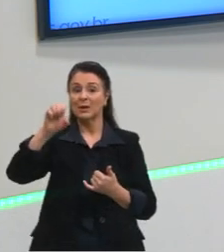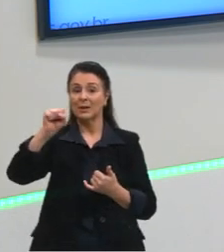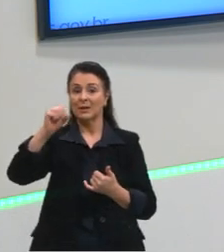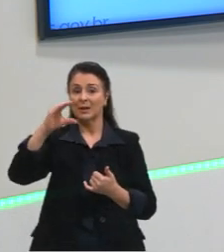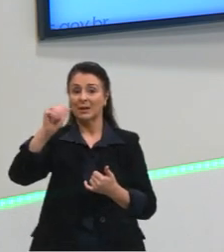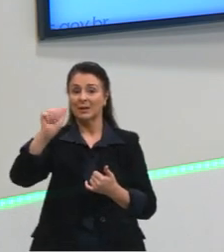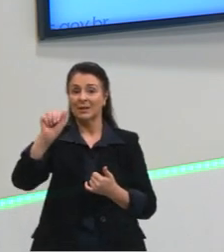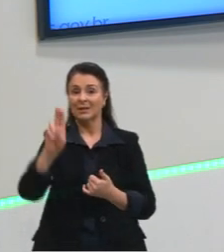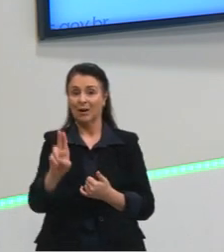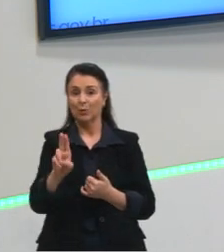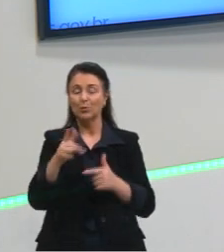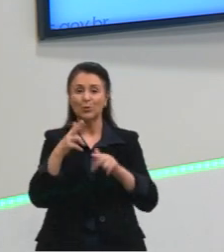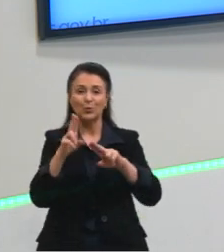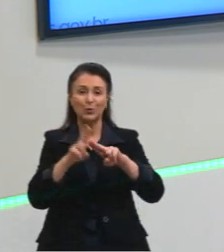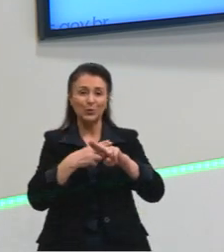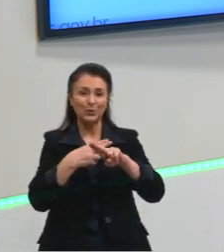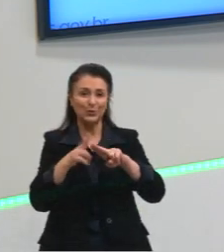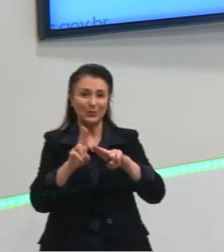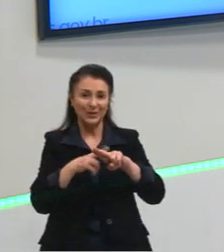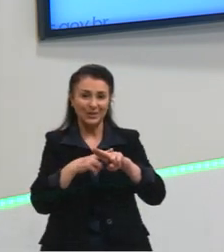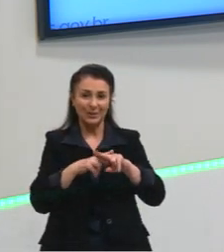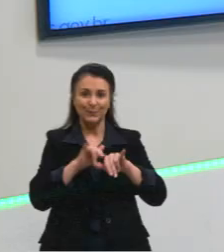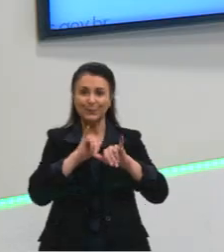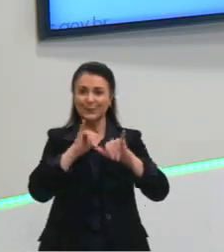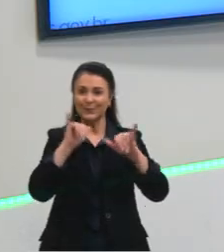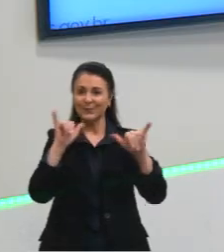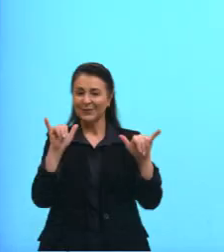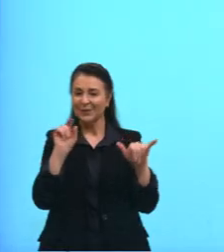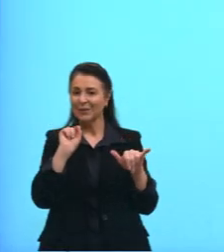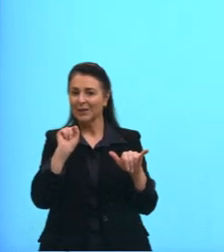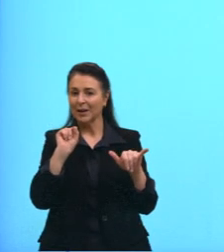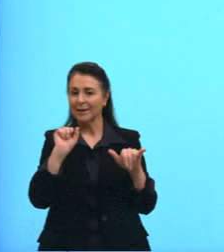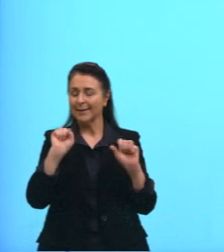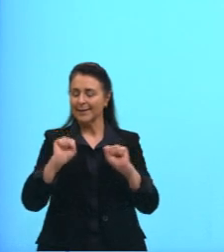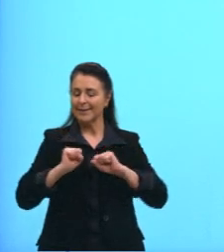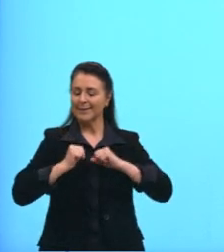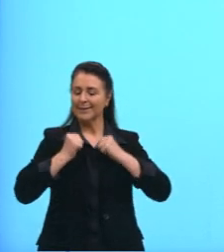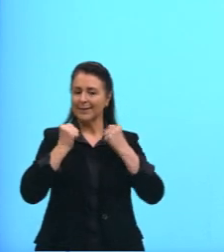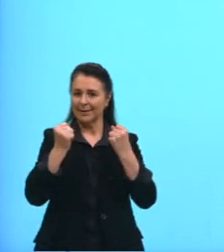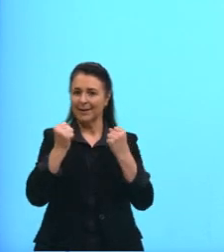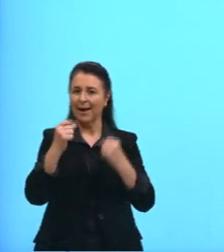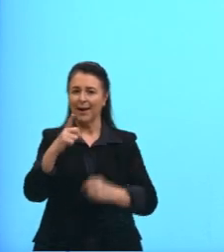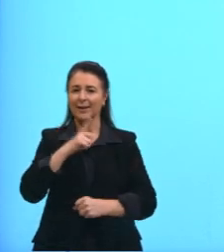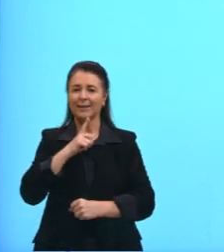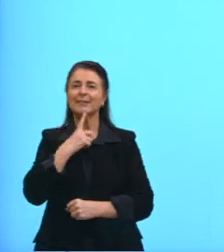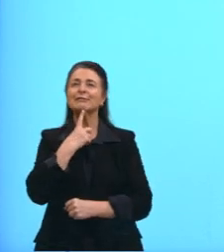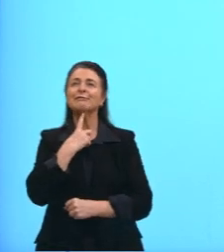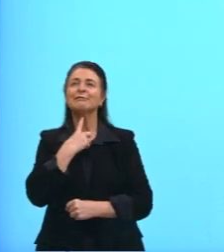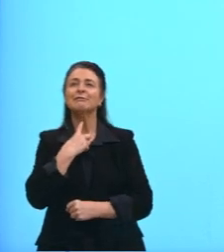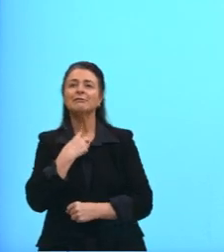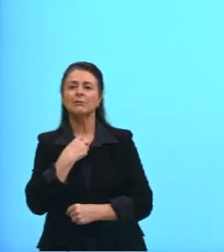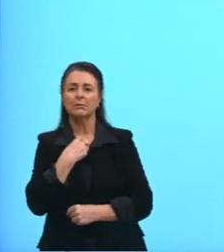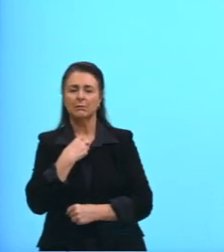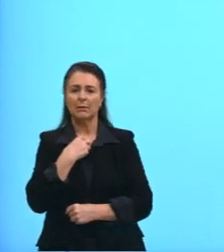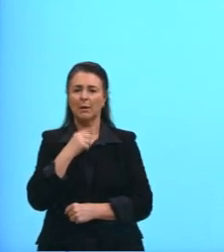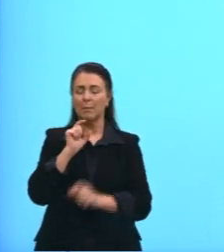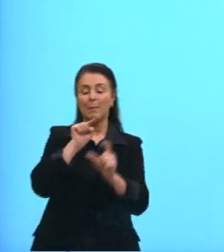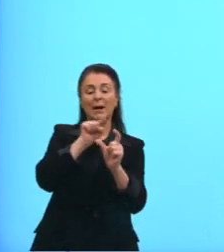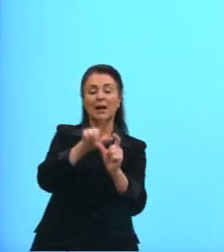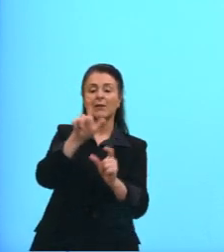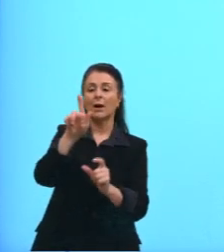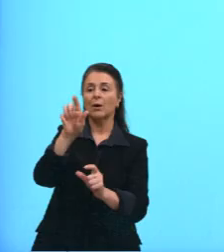slogan que é energia que dá gosto esse gosto aqui